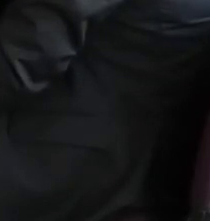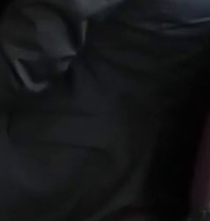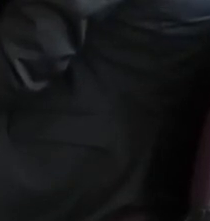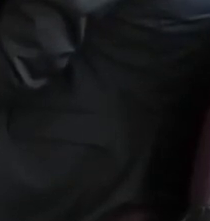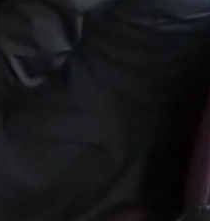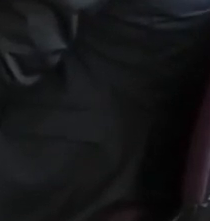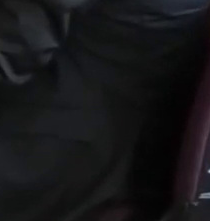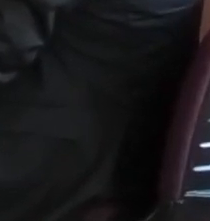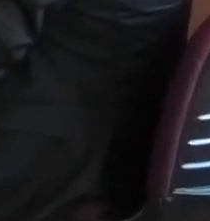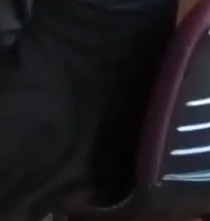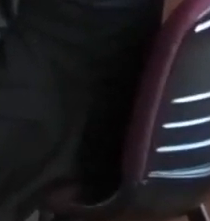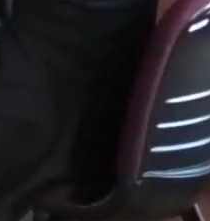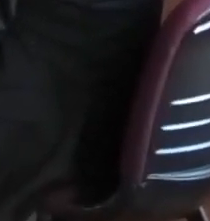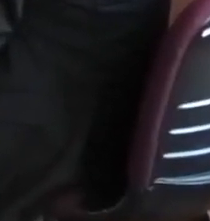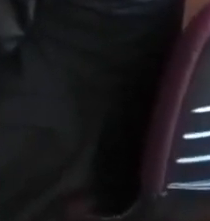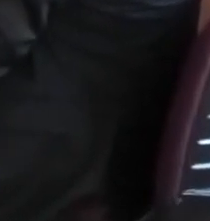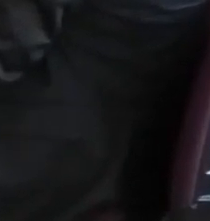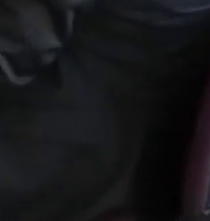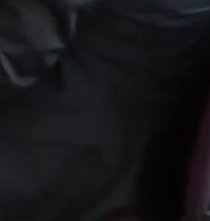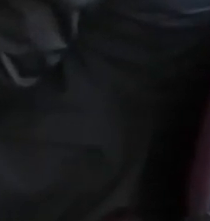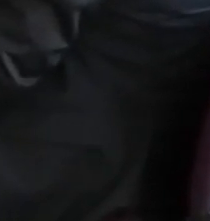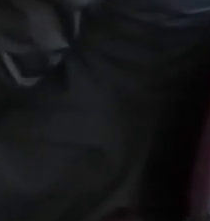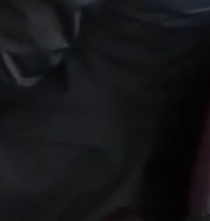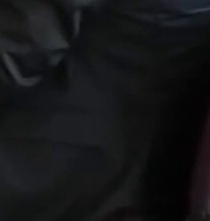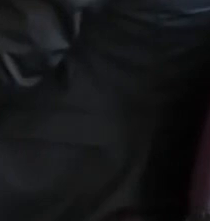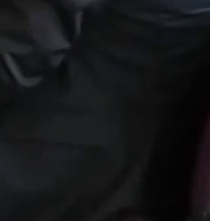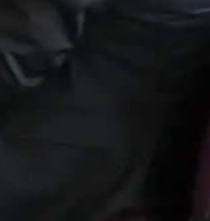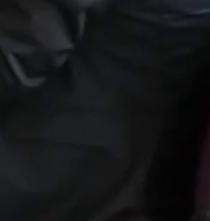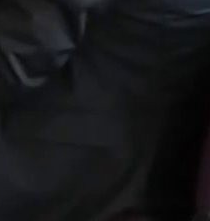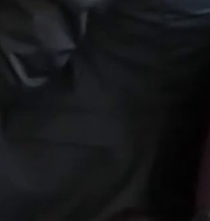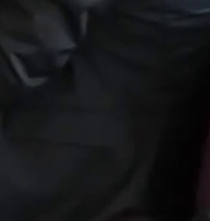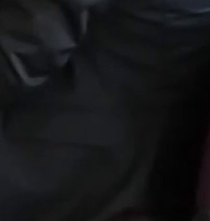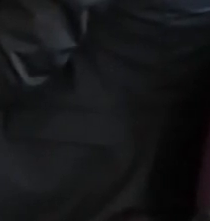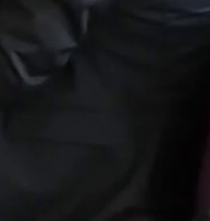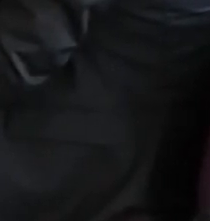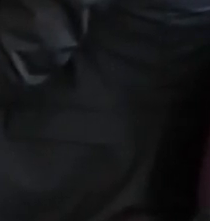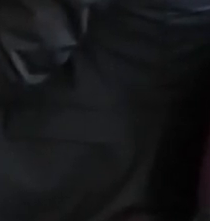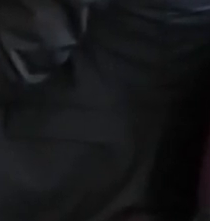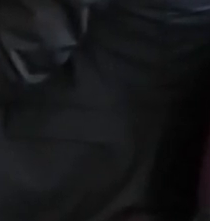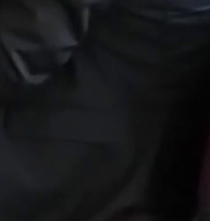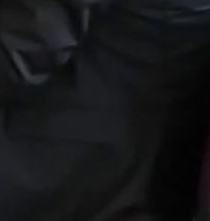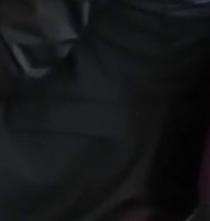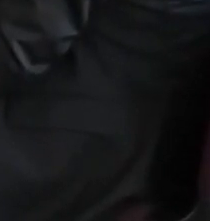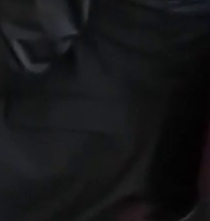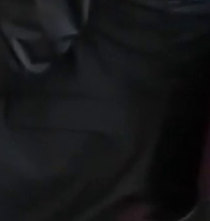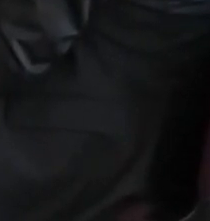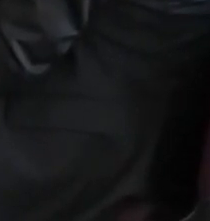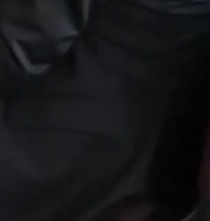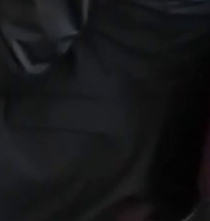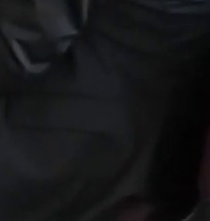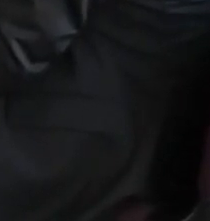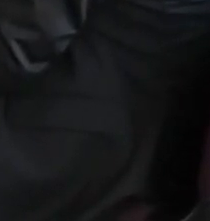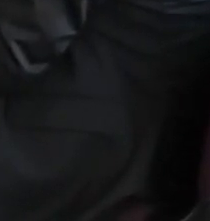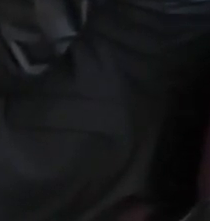tão interessante, talvez, ou na linha daquilo que foram os Lusíadas, e portanto